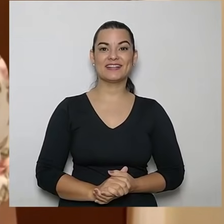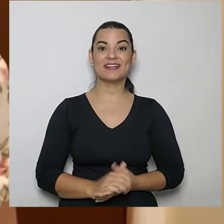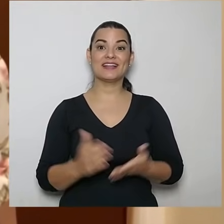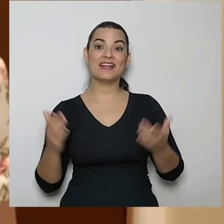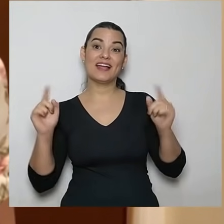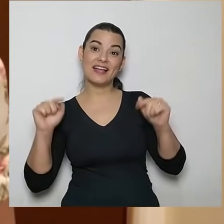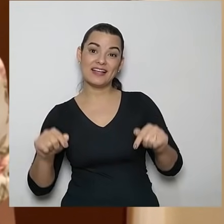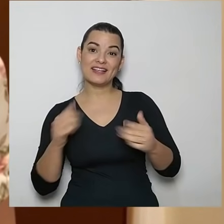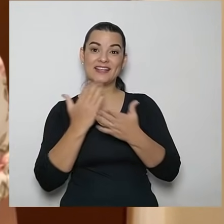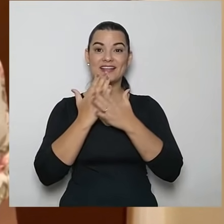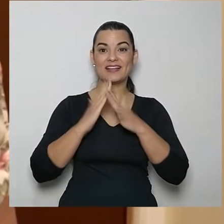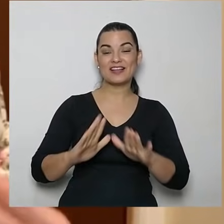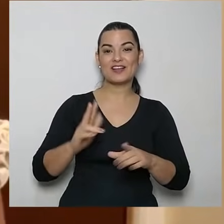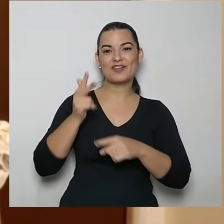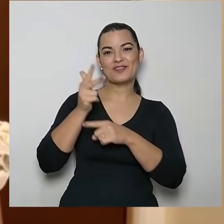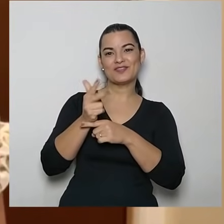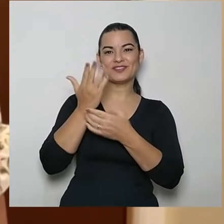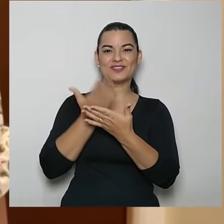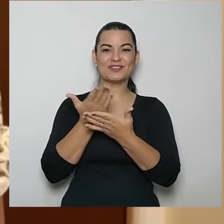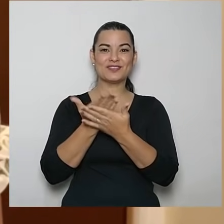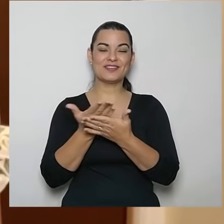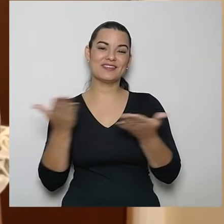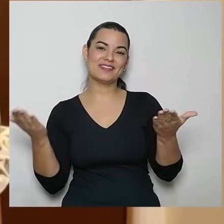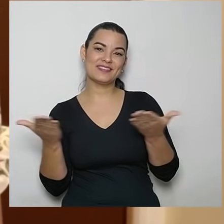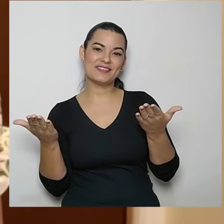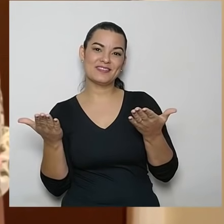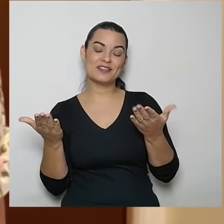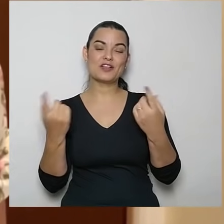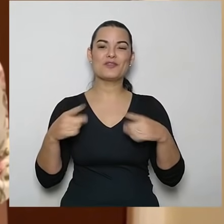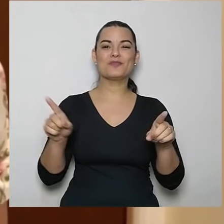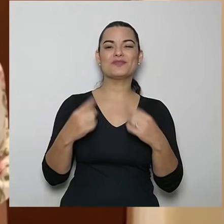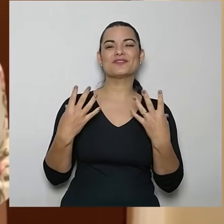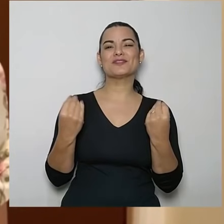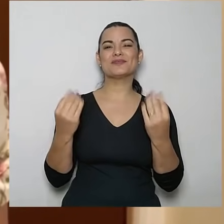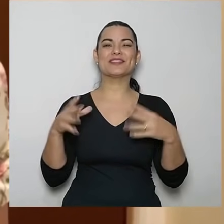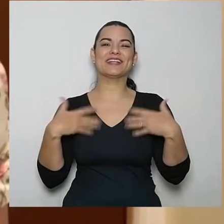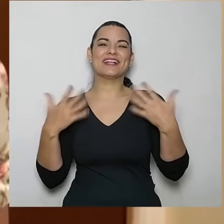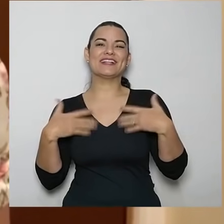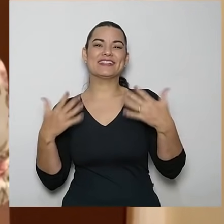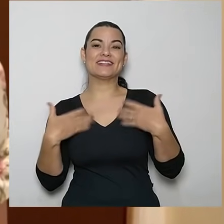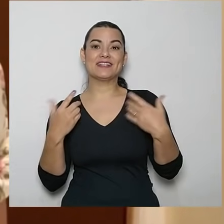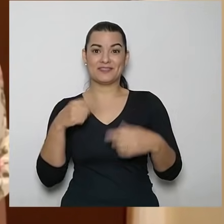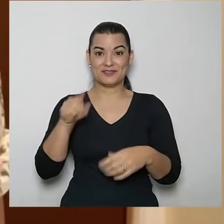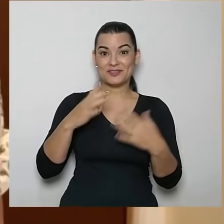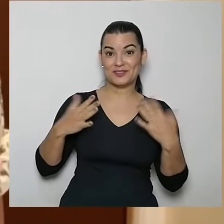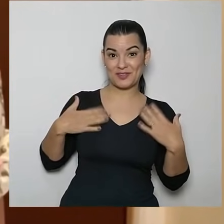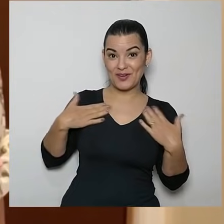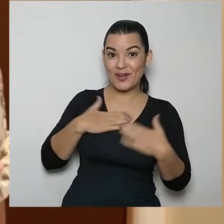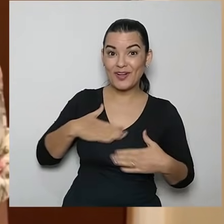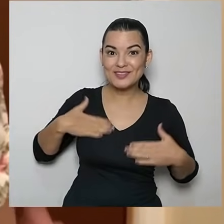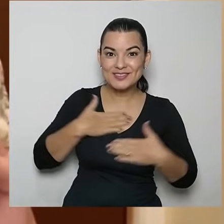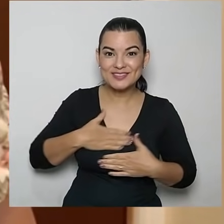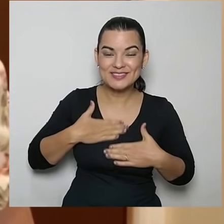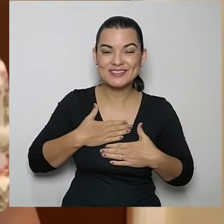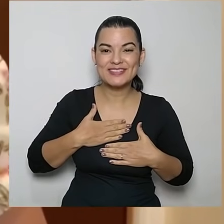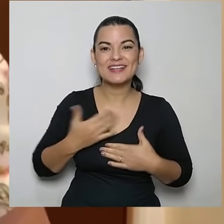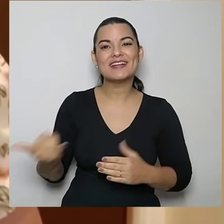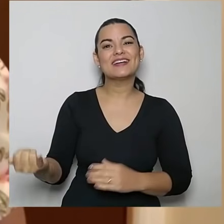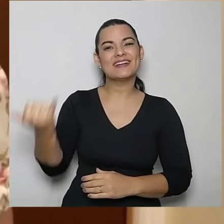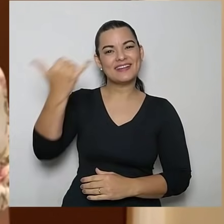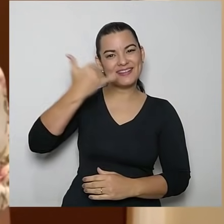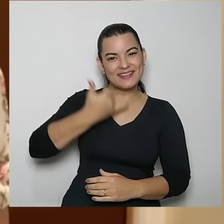essa videoaula de hoje, com muita música e alegria. Se você gostou da aula, nos deixe saber postando um vídeo